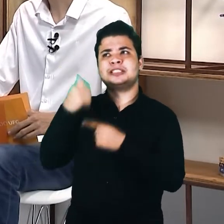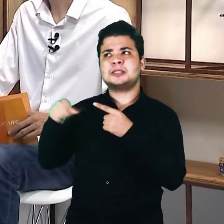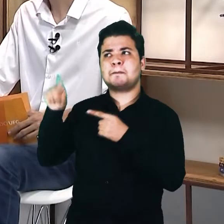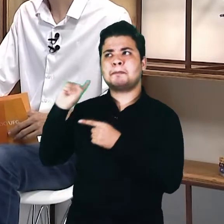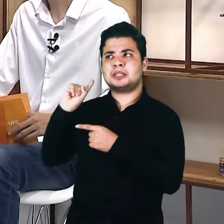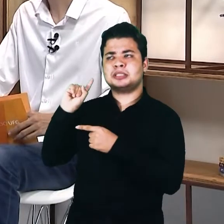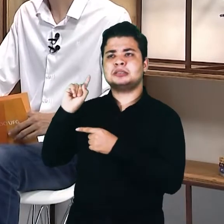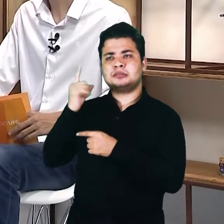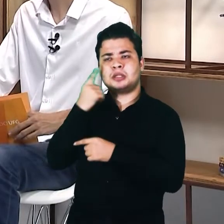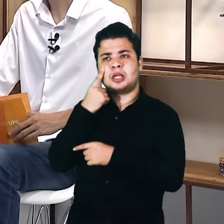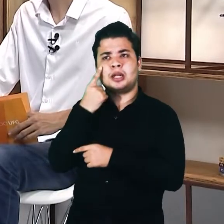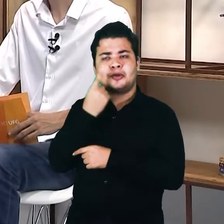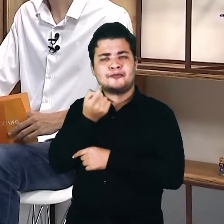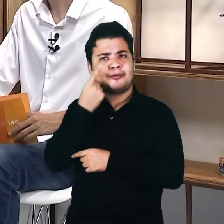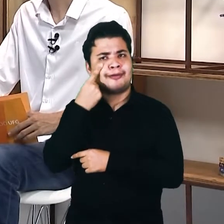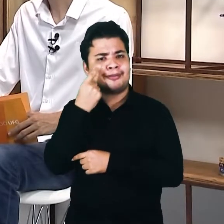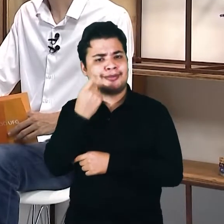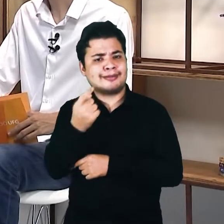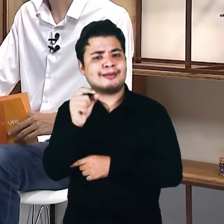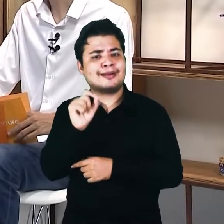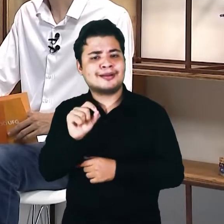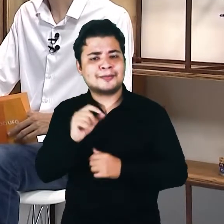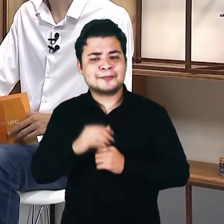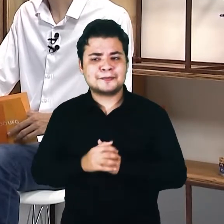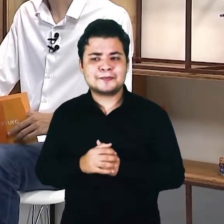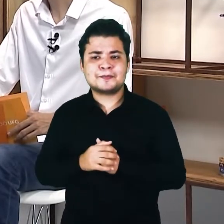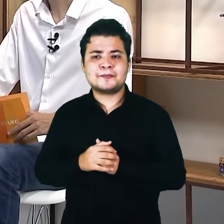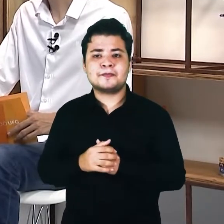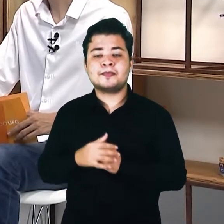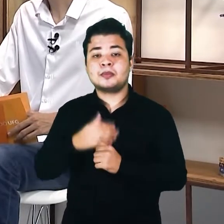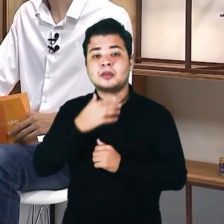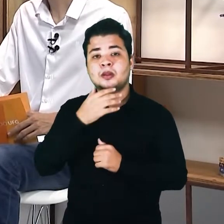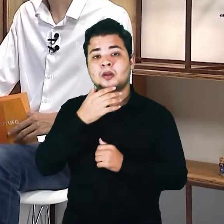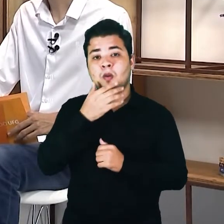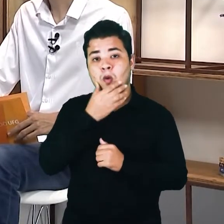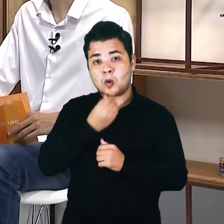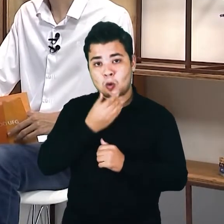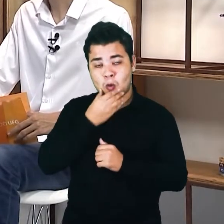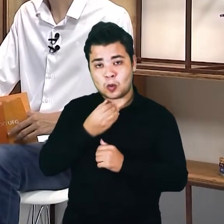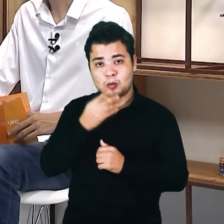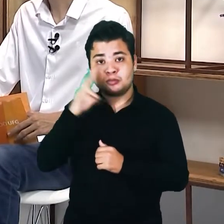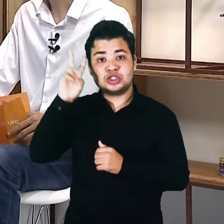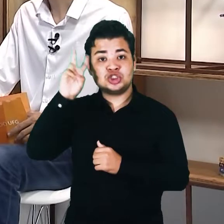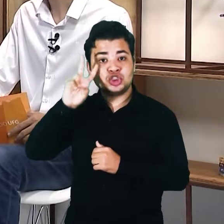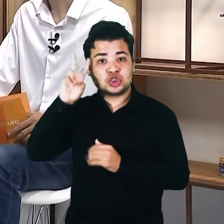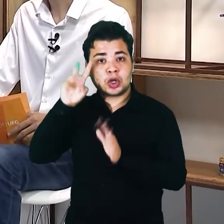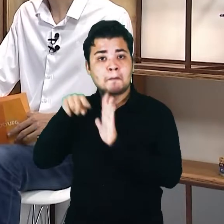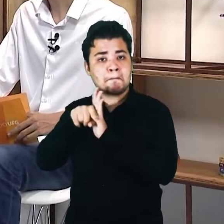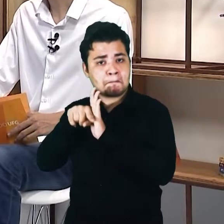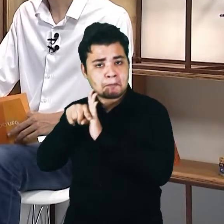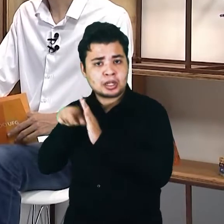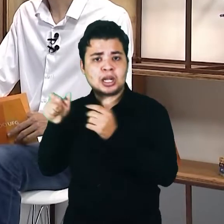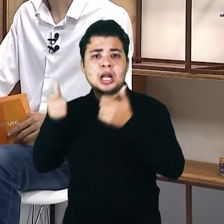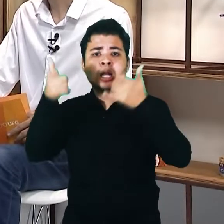semana passada, que eu achei muito interessante, que era um pesquisador de história contando sobre as funções que o